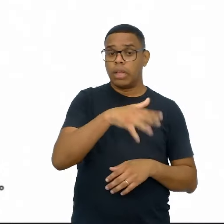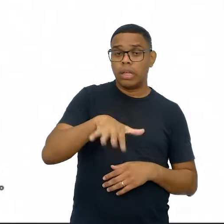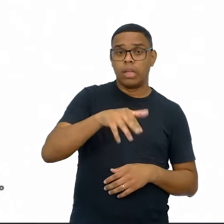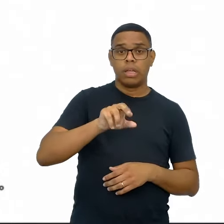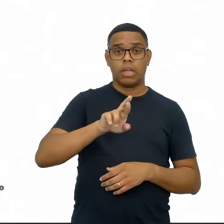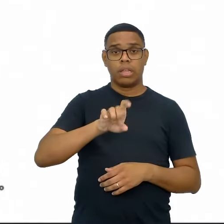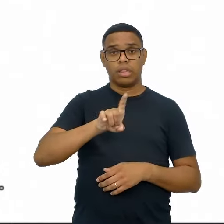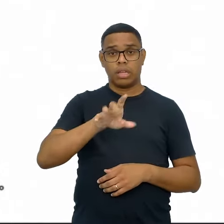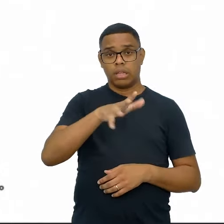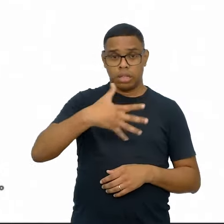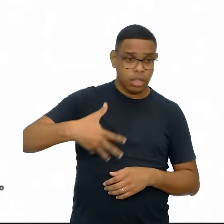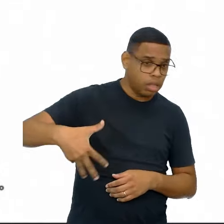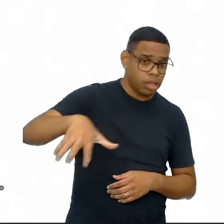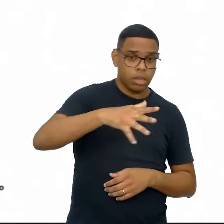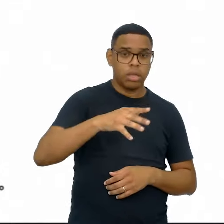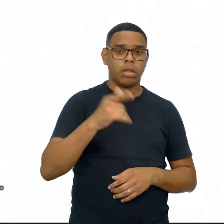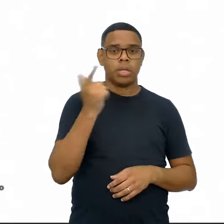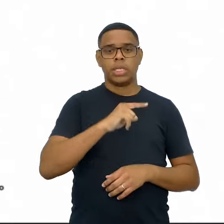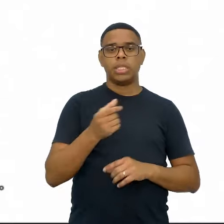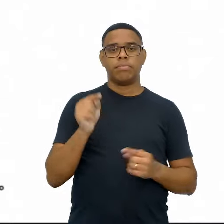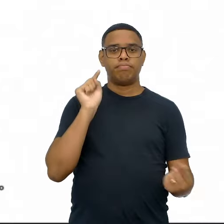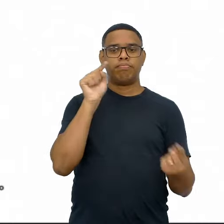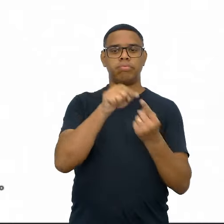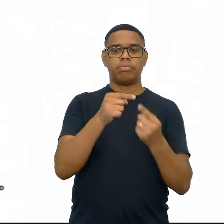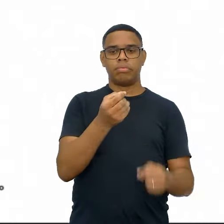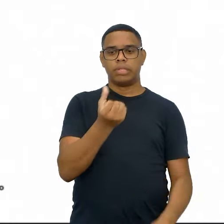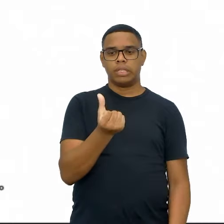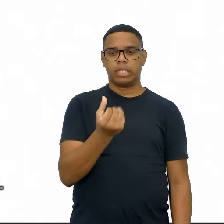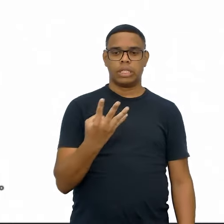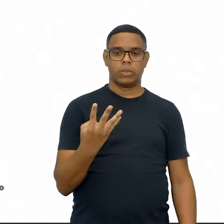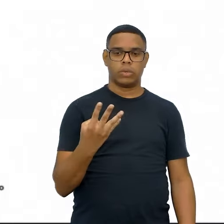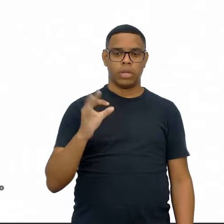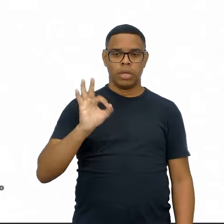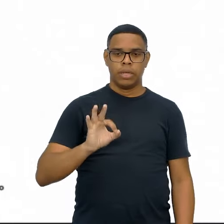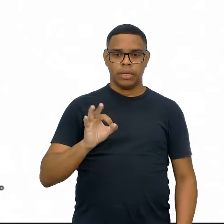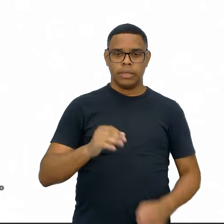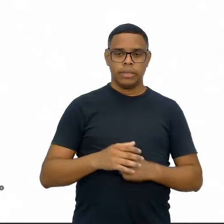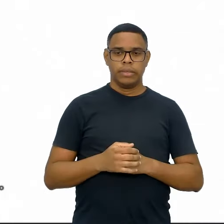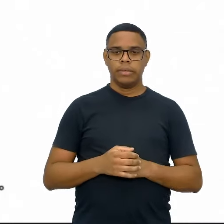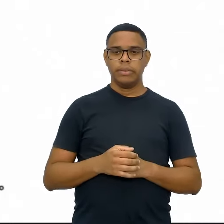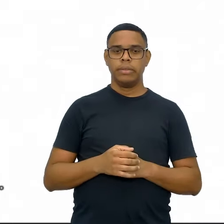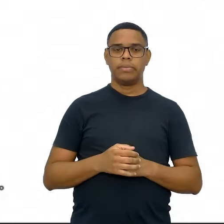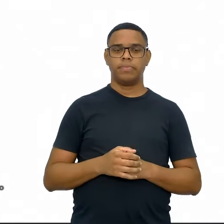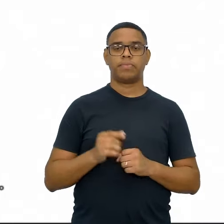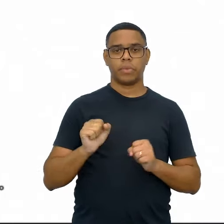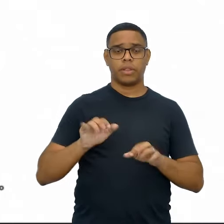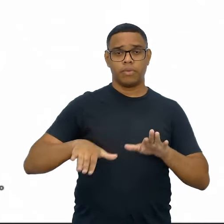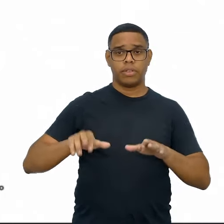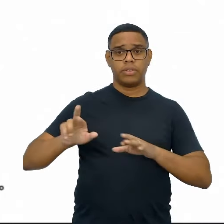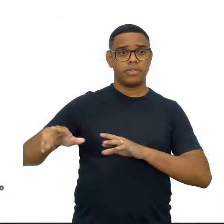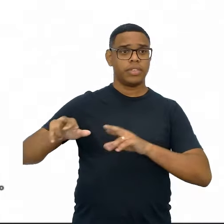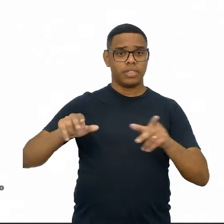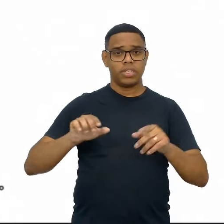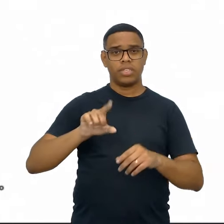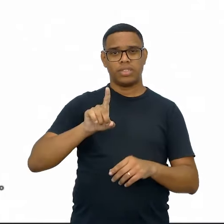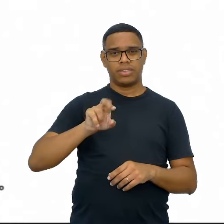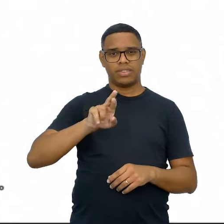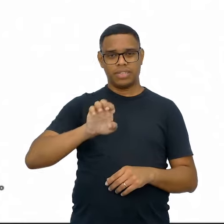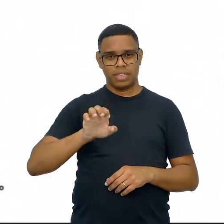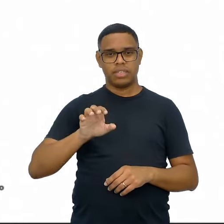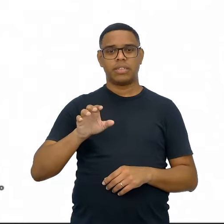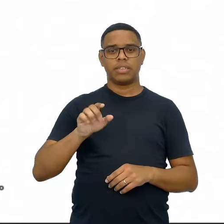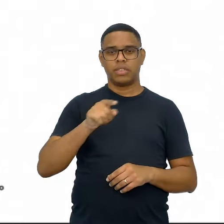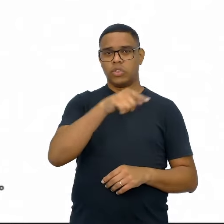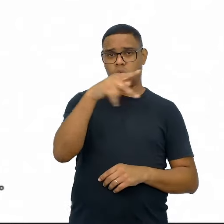tá? Então, pode ser que esteja um pouquinho diferente com relação à diretoria de ensino em que